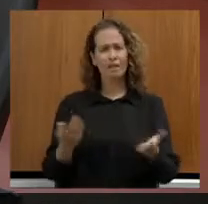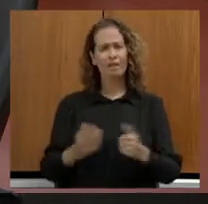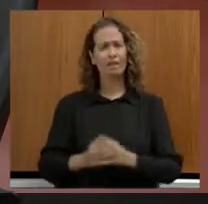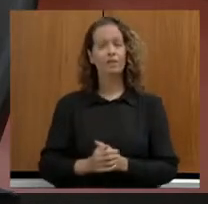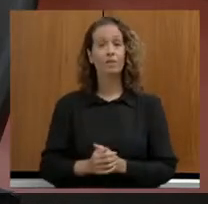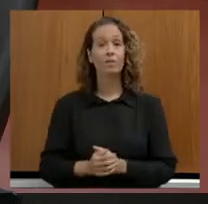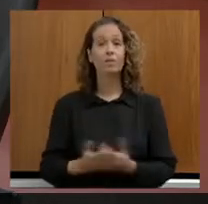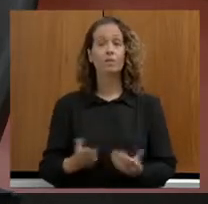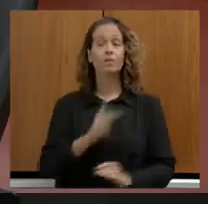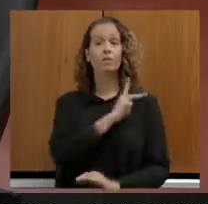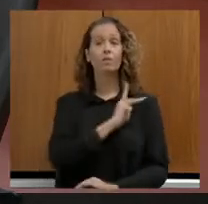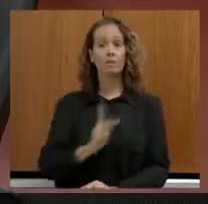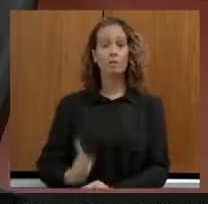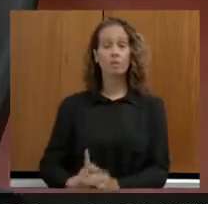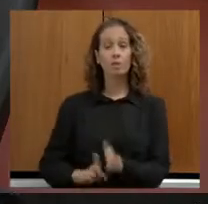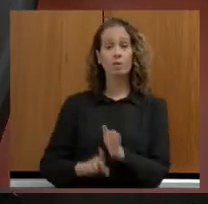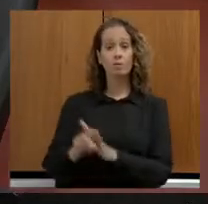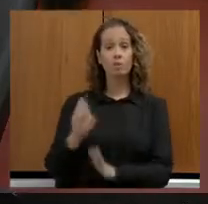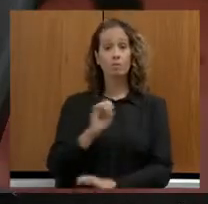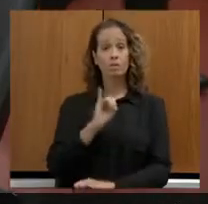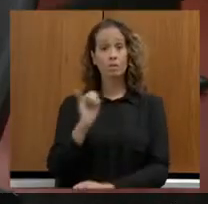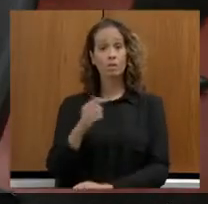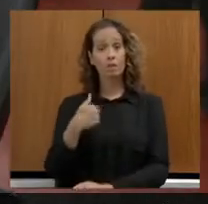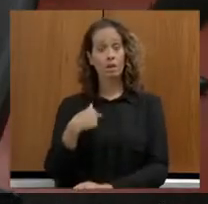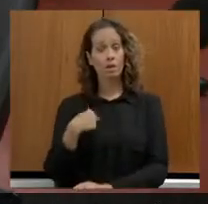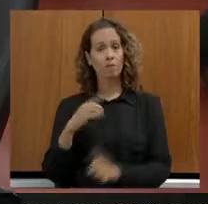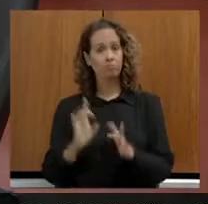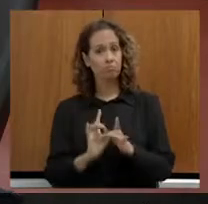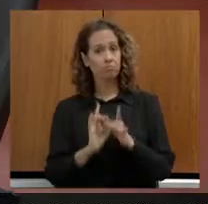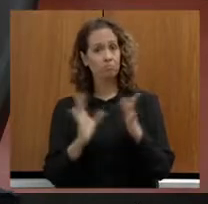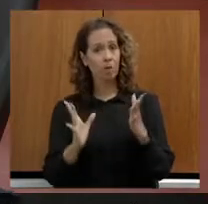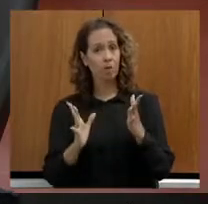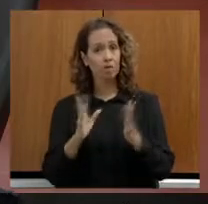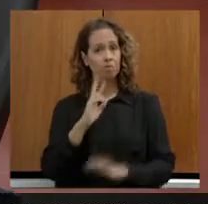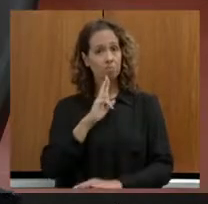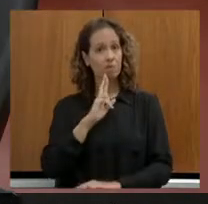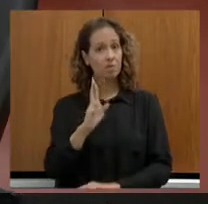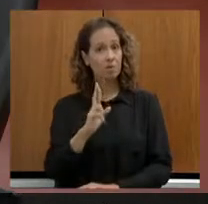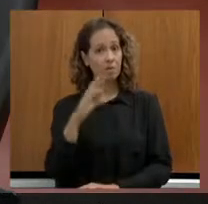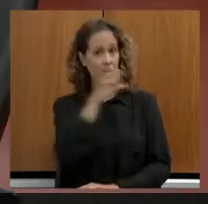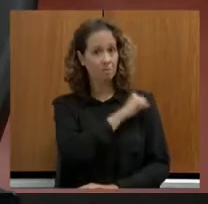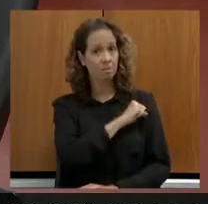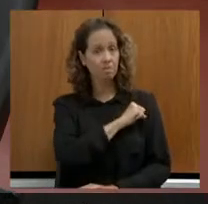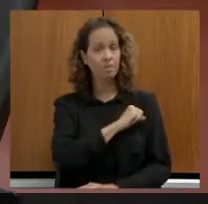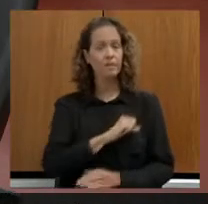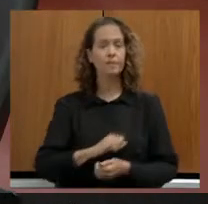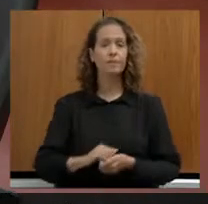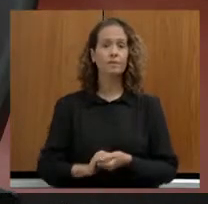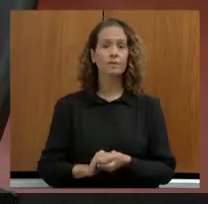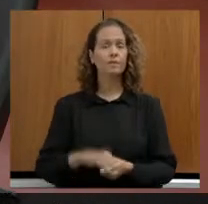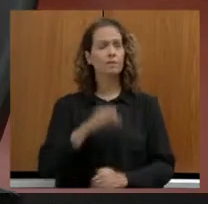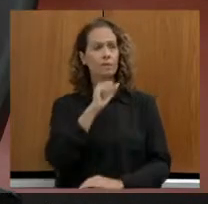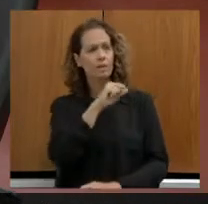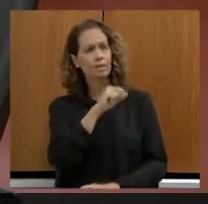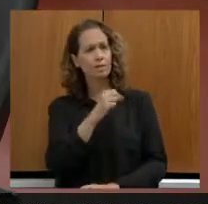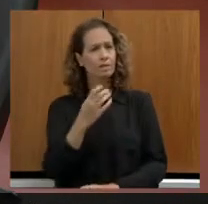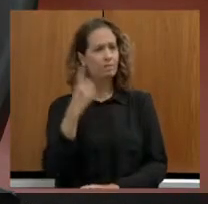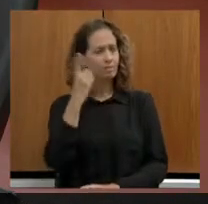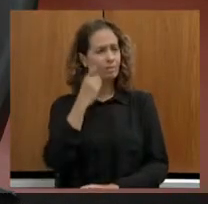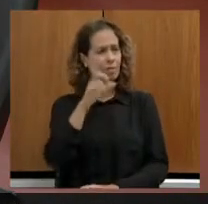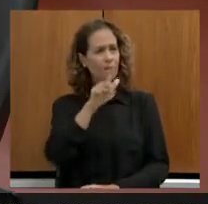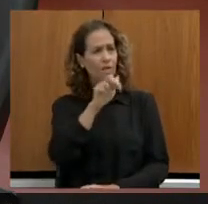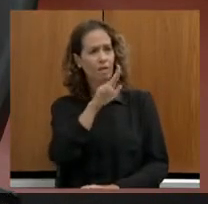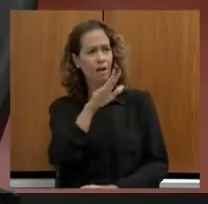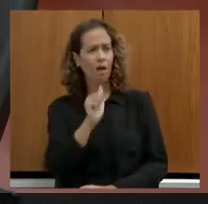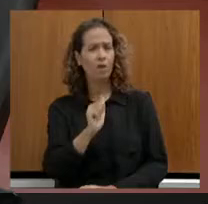abordando a presidenta se eu posso ter uma breve em resposta à deputada Laura a senhora vai fazer os a